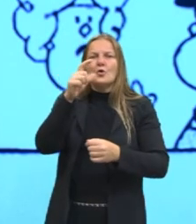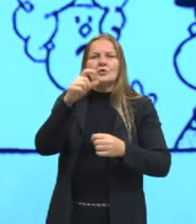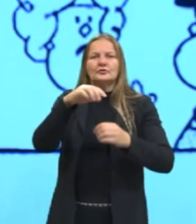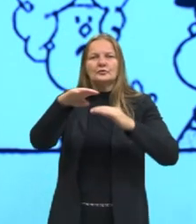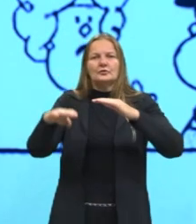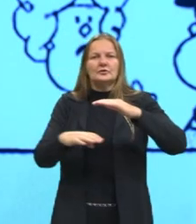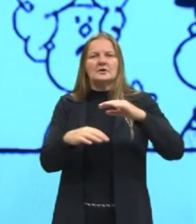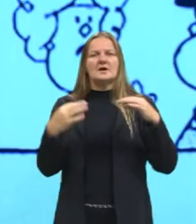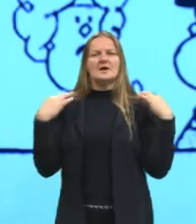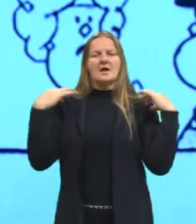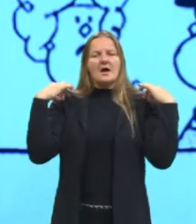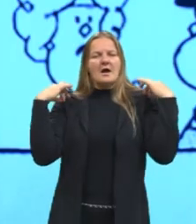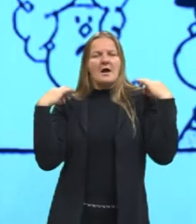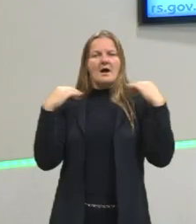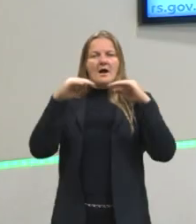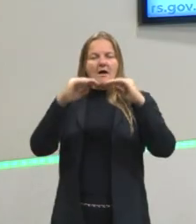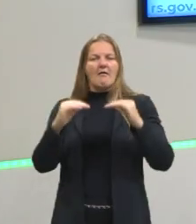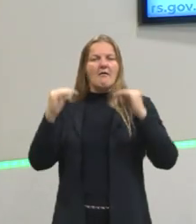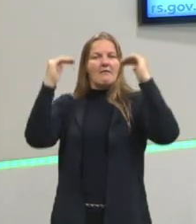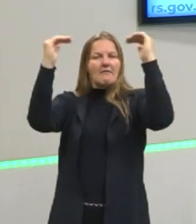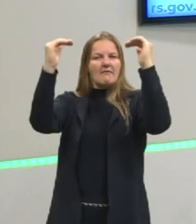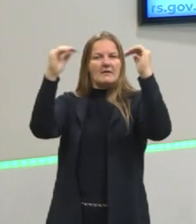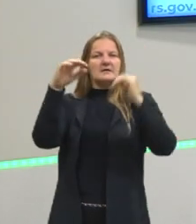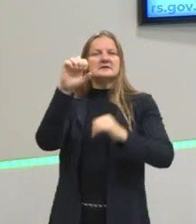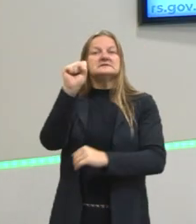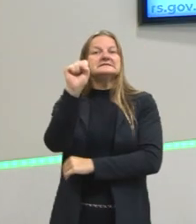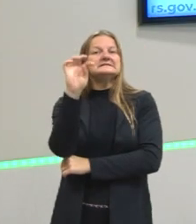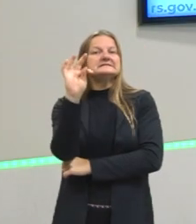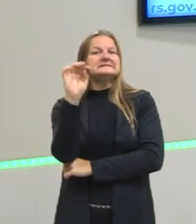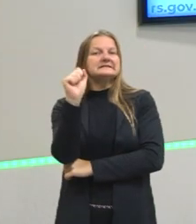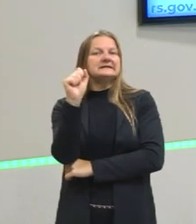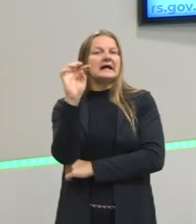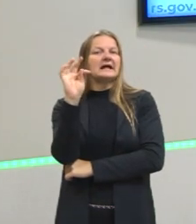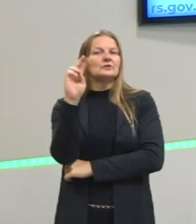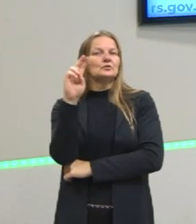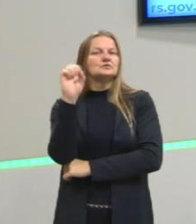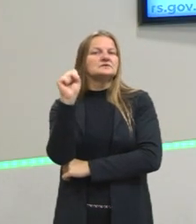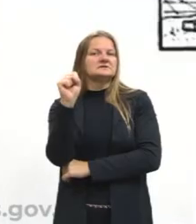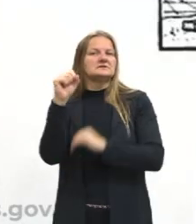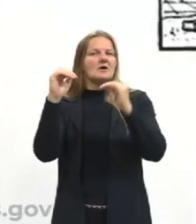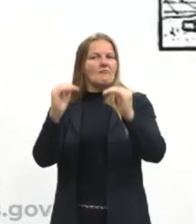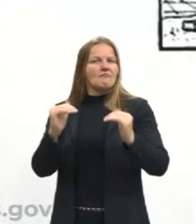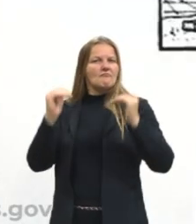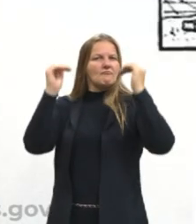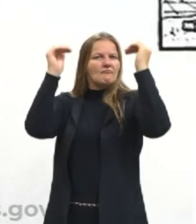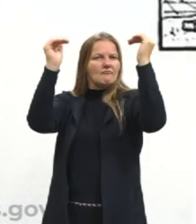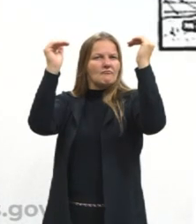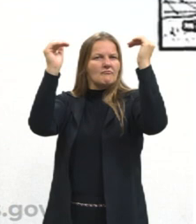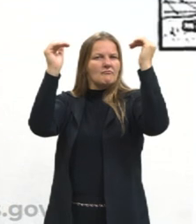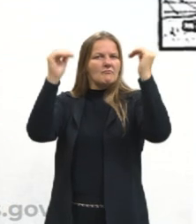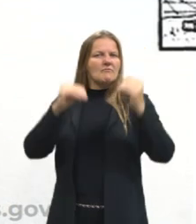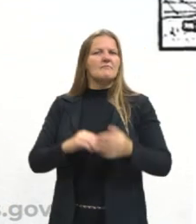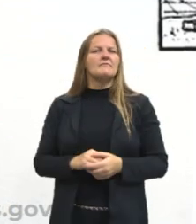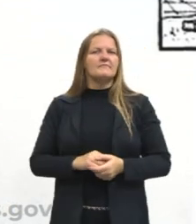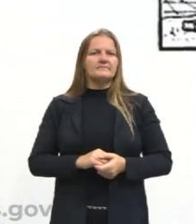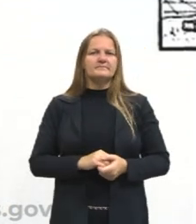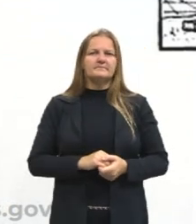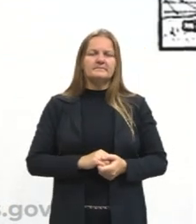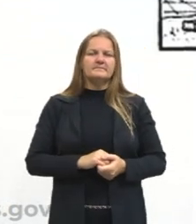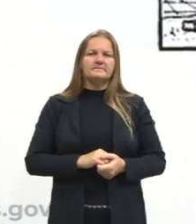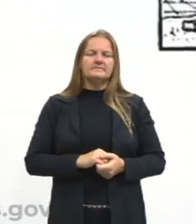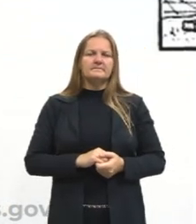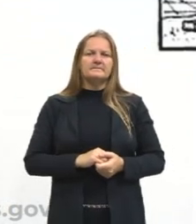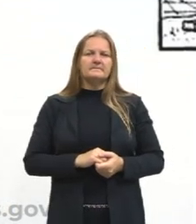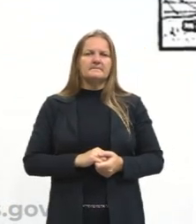ele status Então ela passa um momento uma coisa é ser mulher morrer né